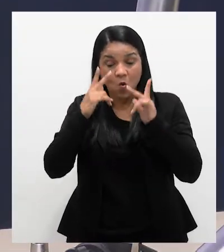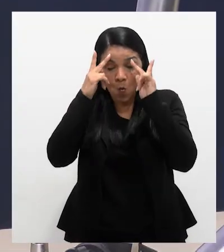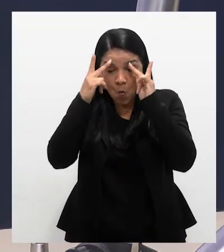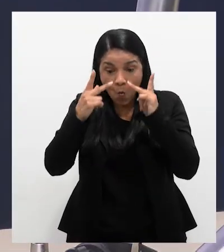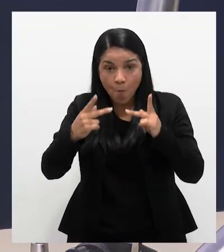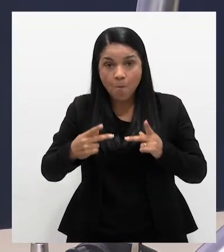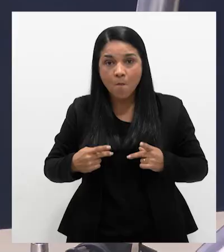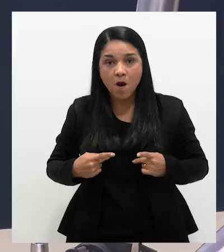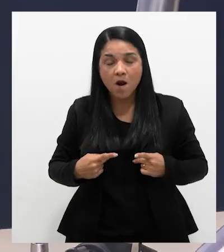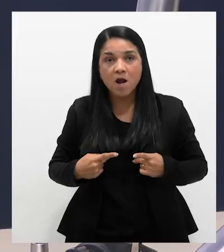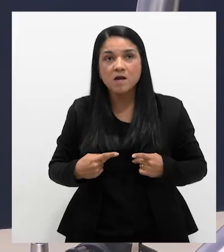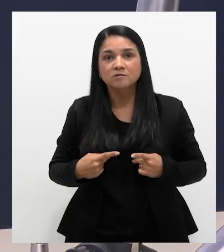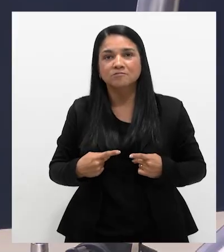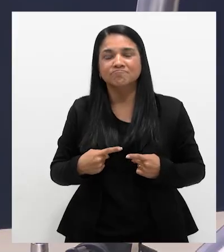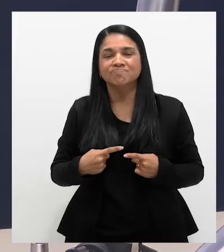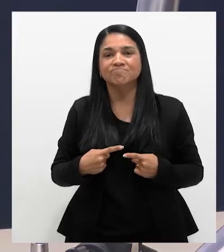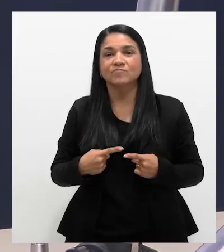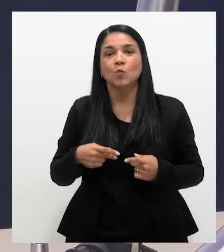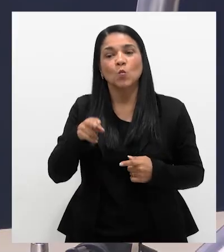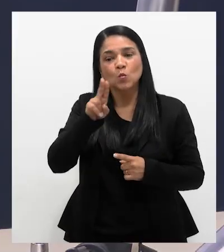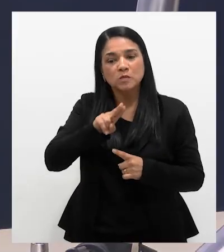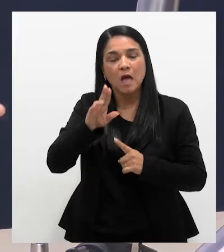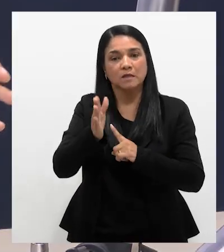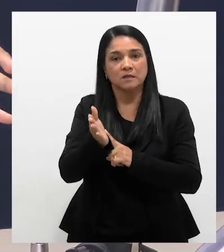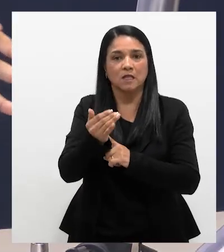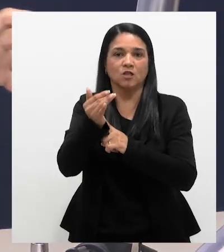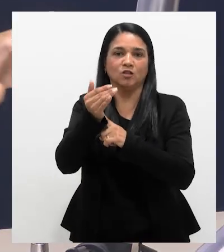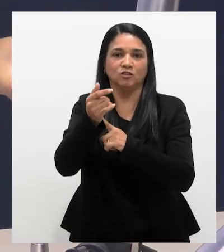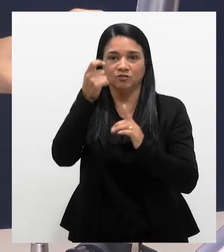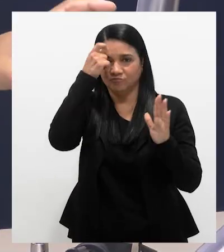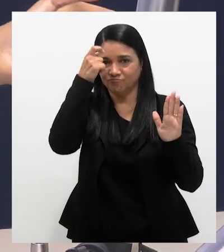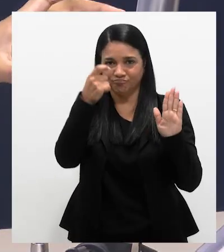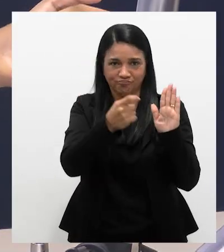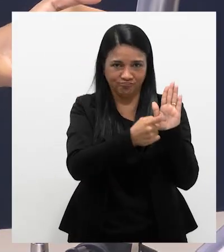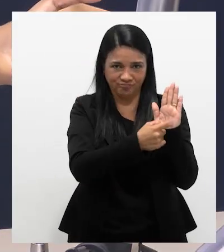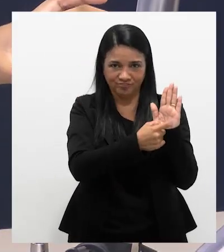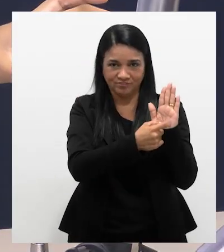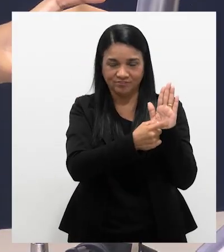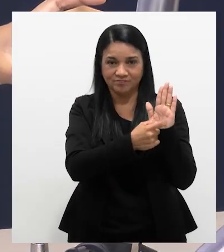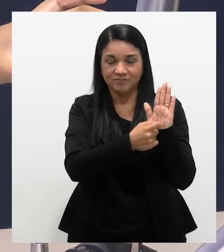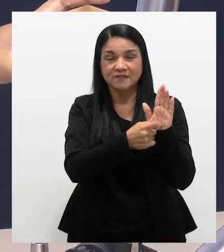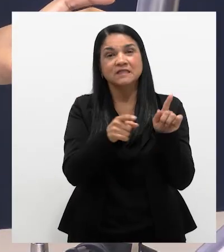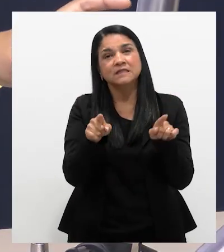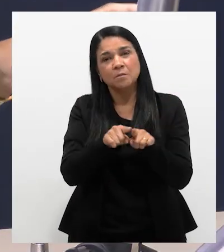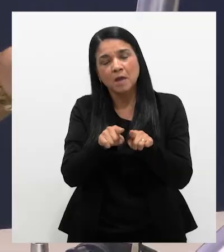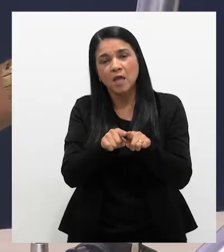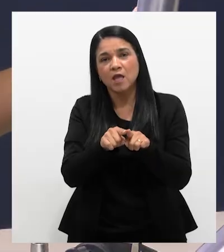torna mais humano e torna também de uma forma de você também